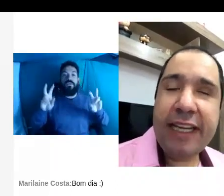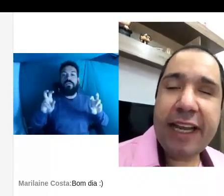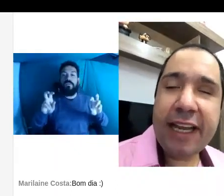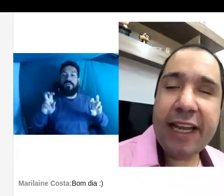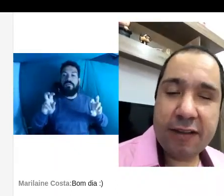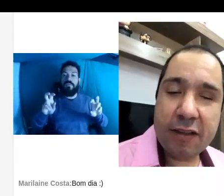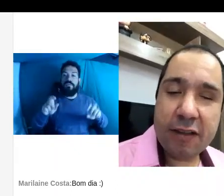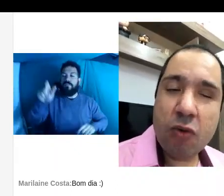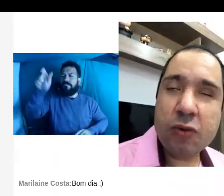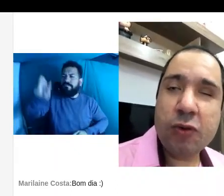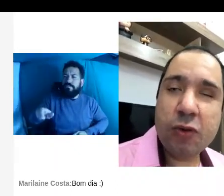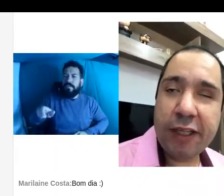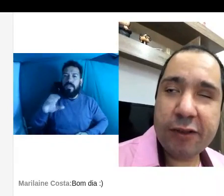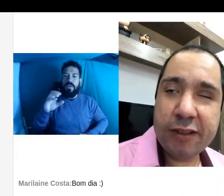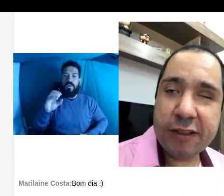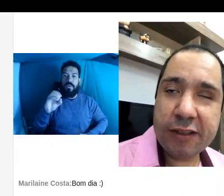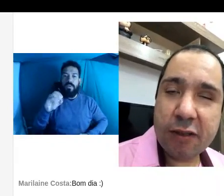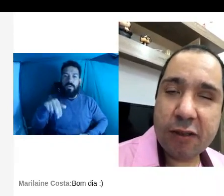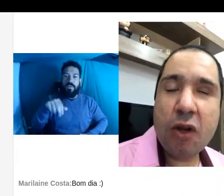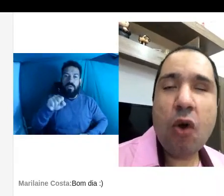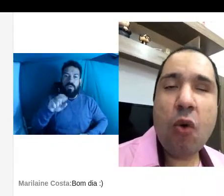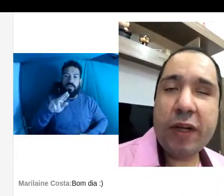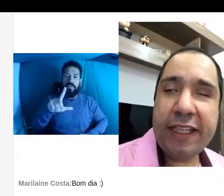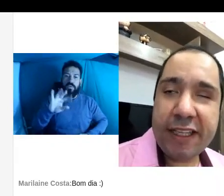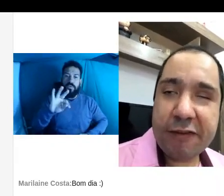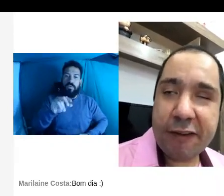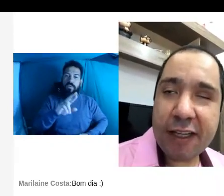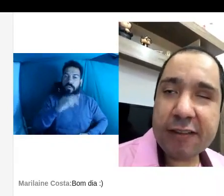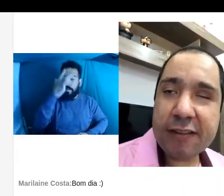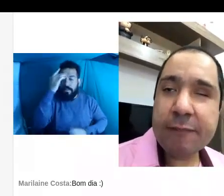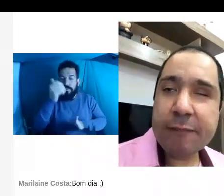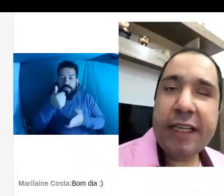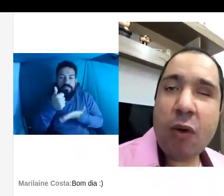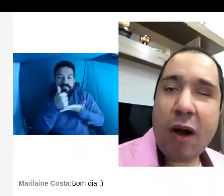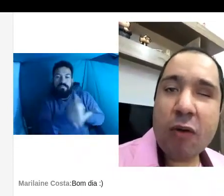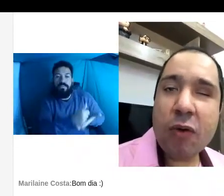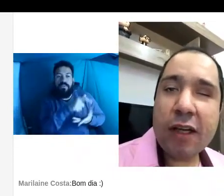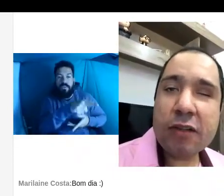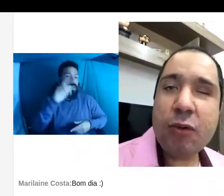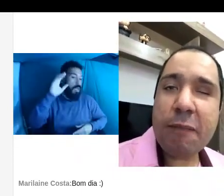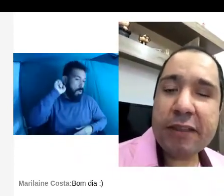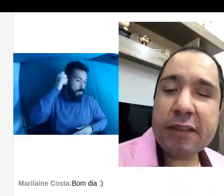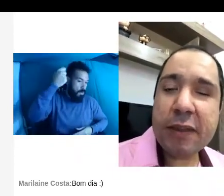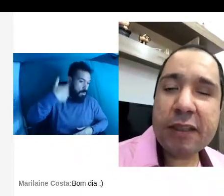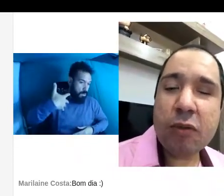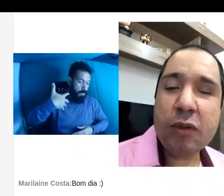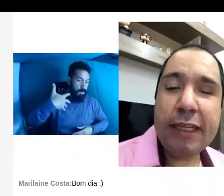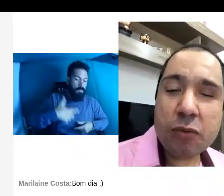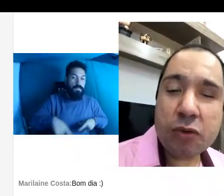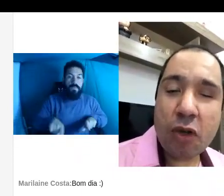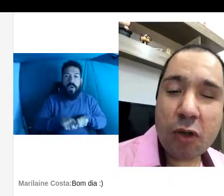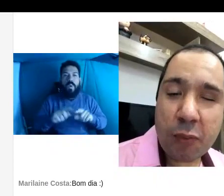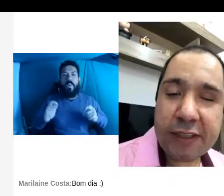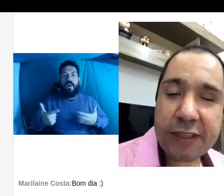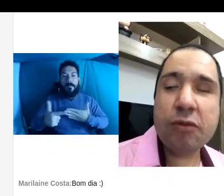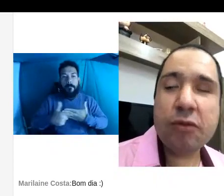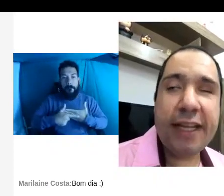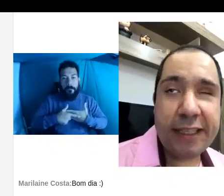o consultor de descrição, o que faz, e qual atuação não só no